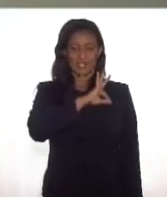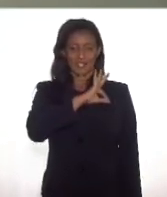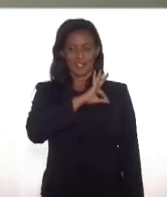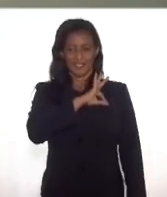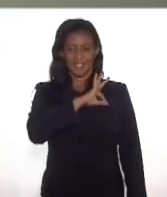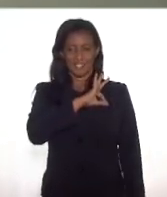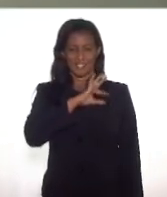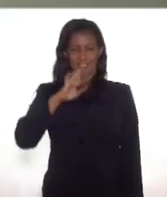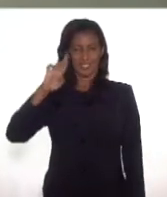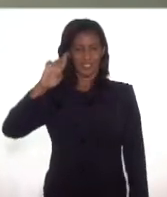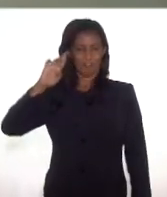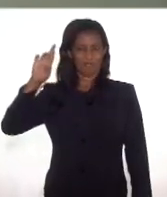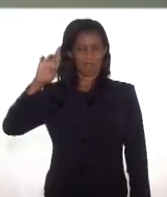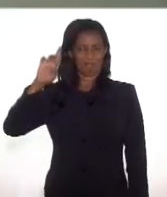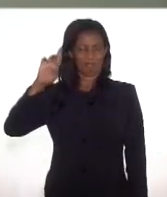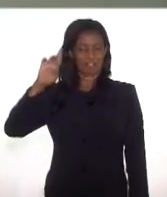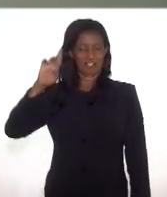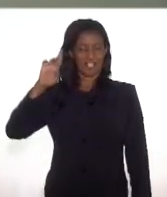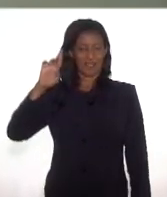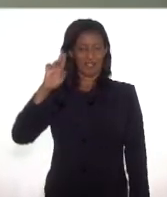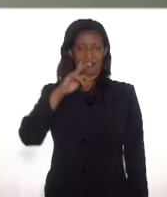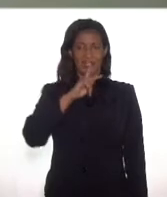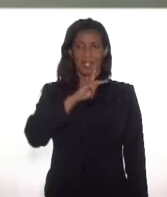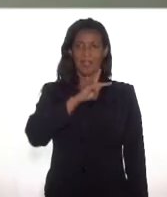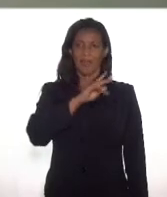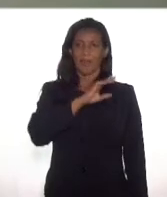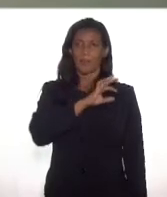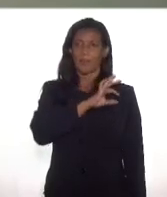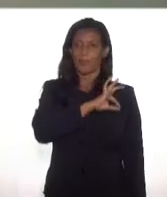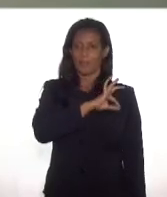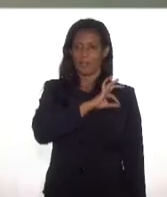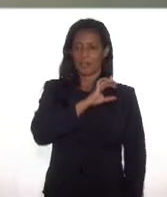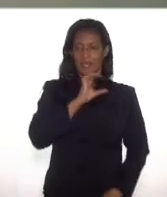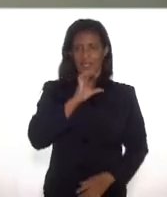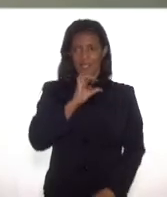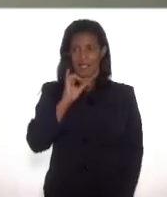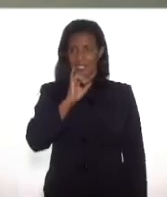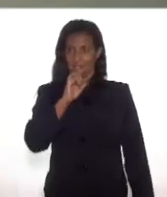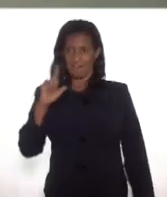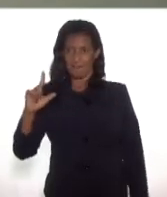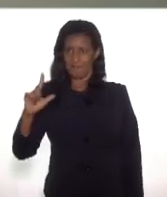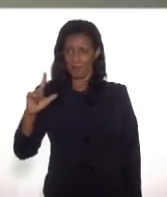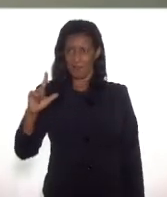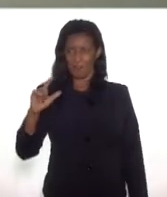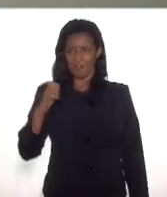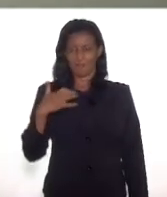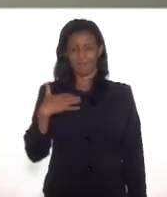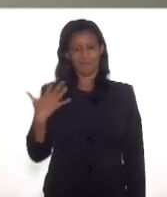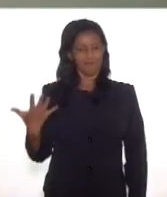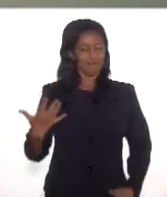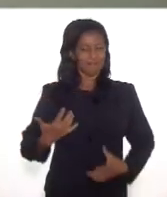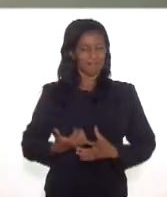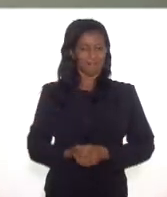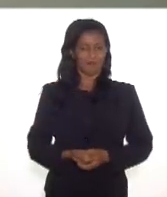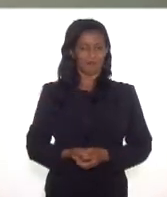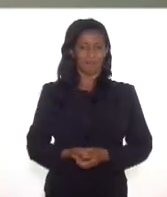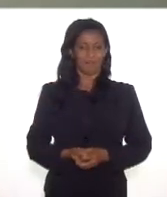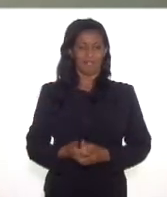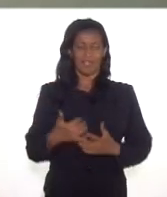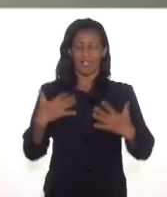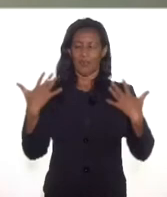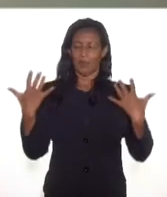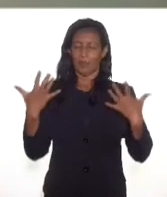da Polícia Civil, né, que era inicialmente hipotecar toda a